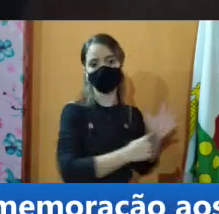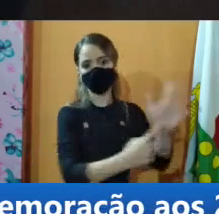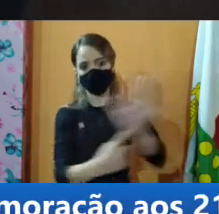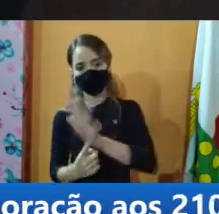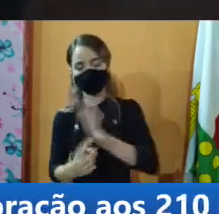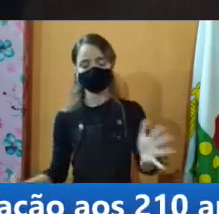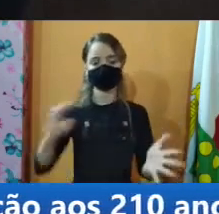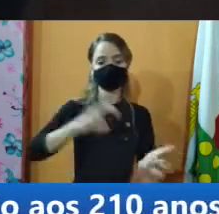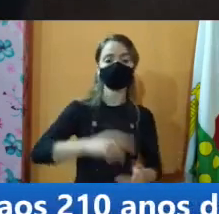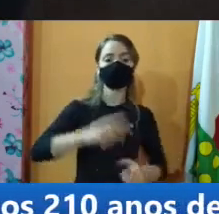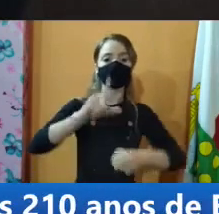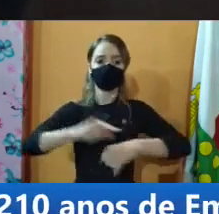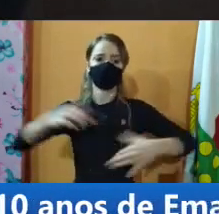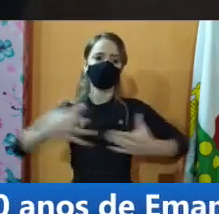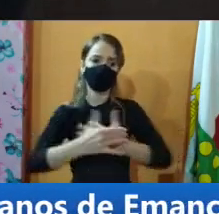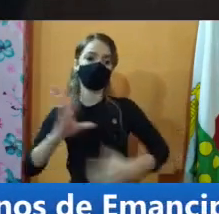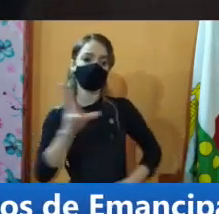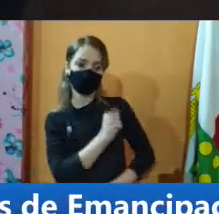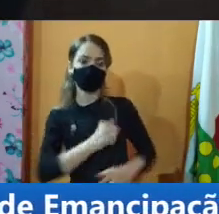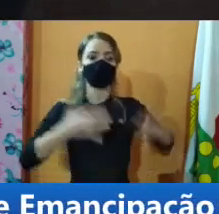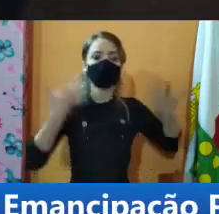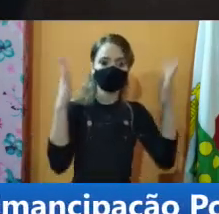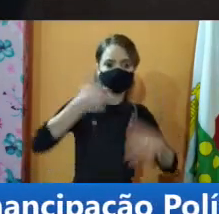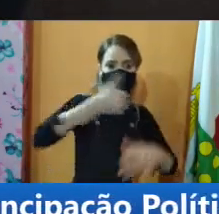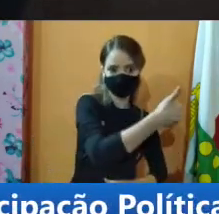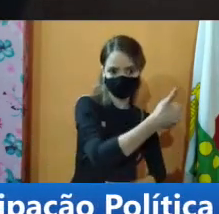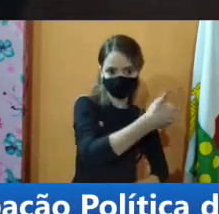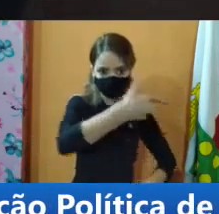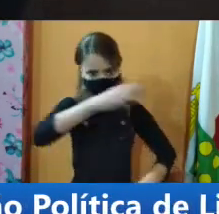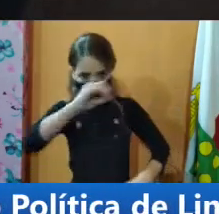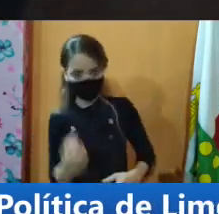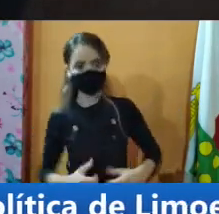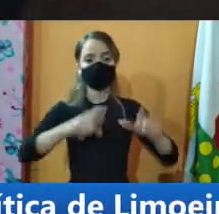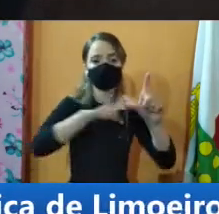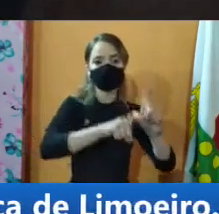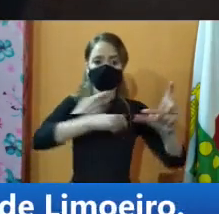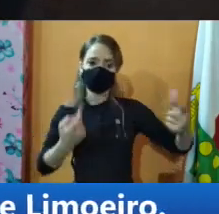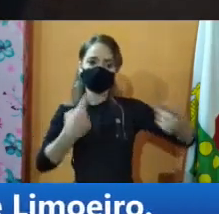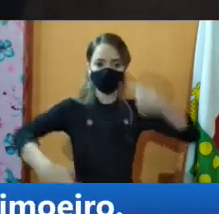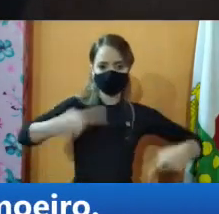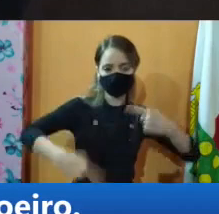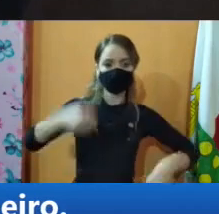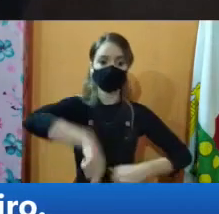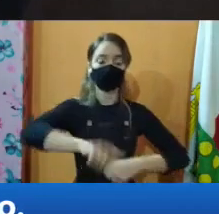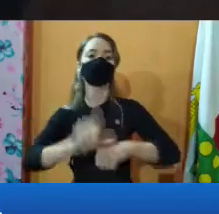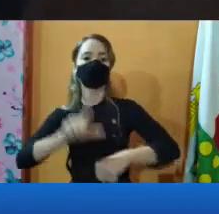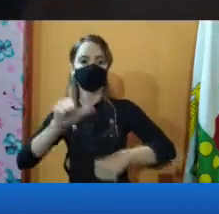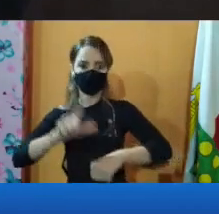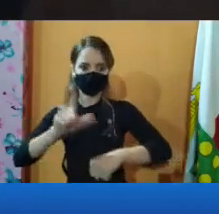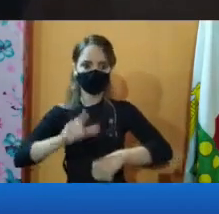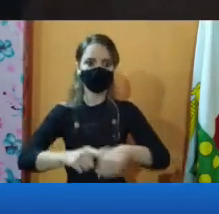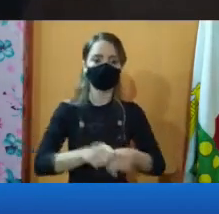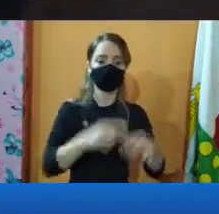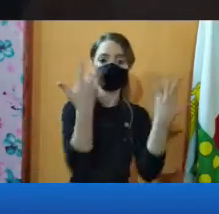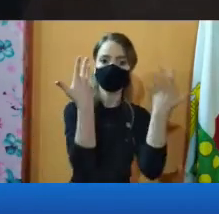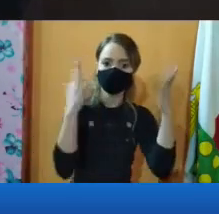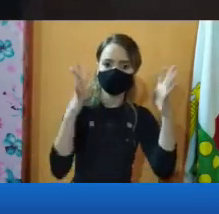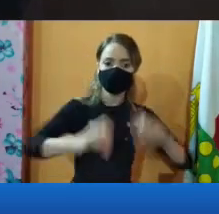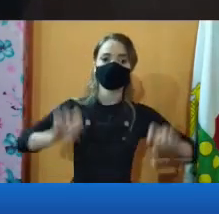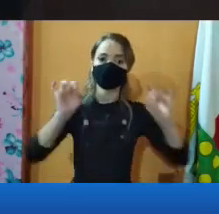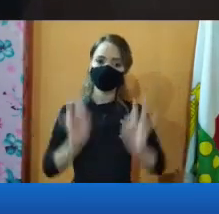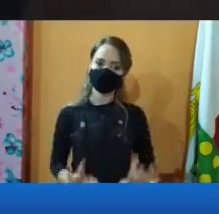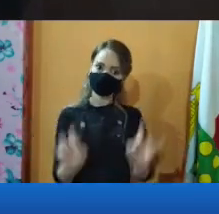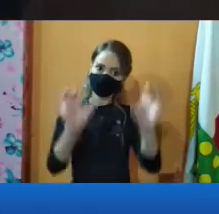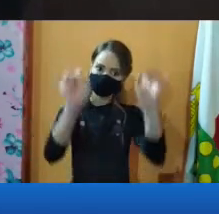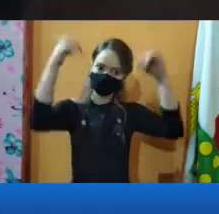Terra Amada, em comemoração aos 210 anos da emancipação política do nosso município. Uma saudação especial à casa